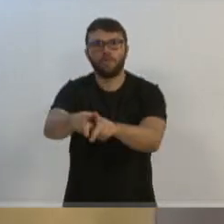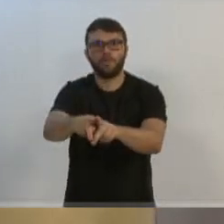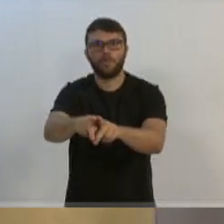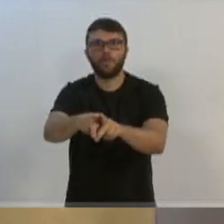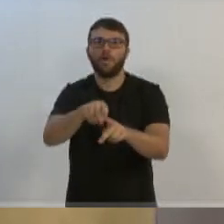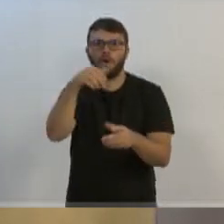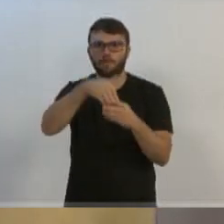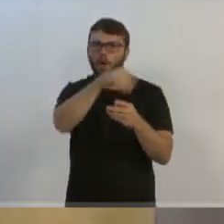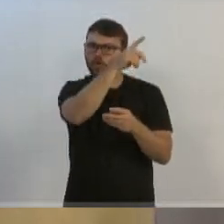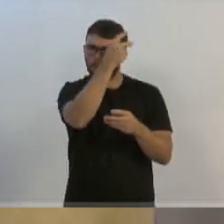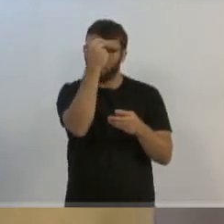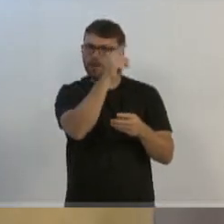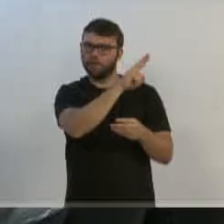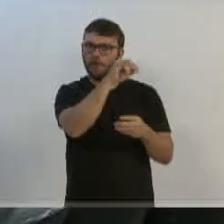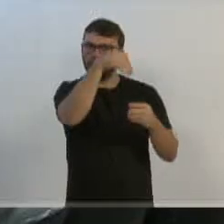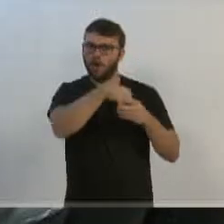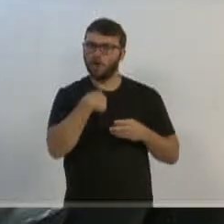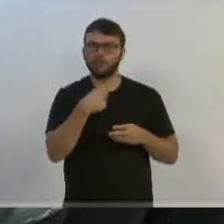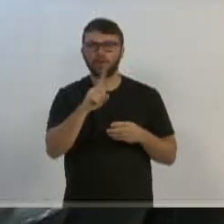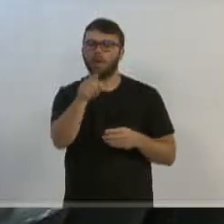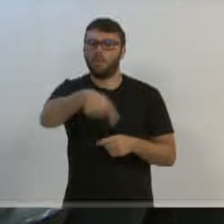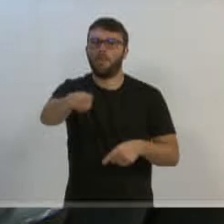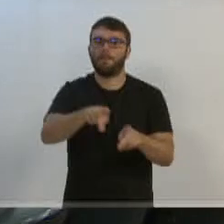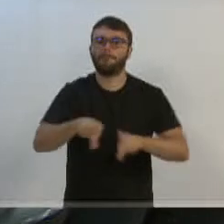Blumenau. Obrigado.